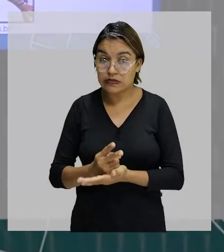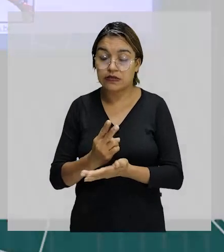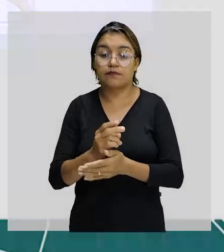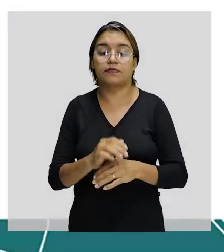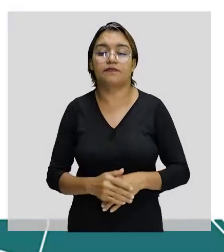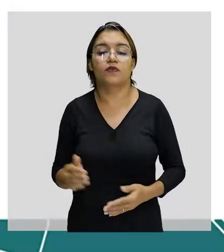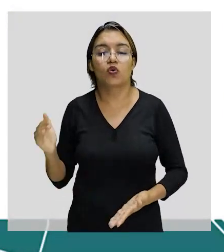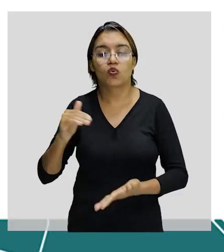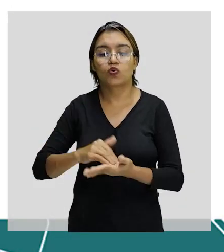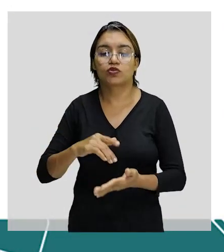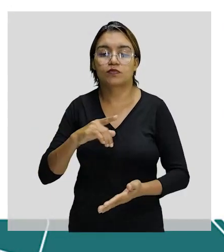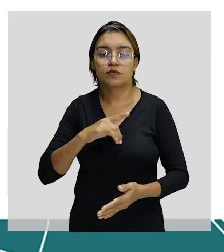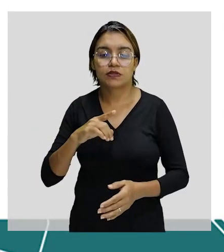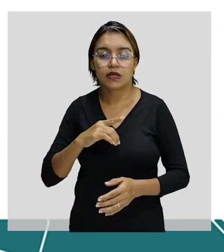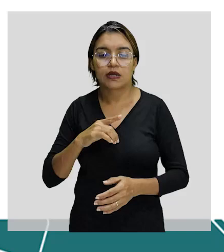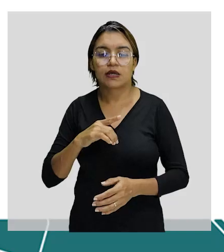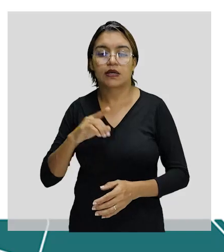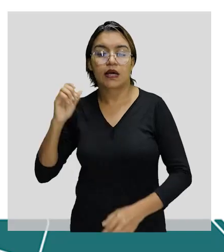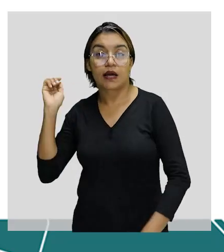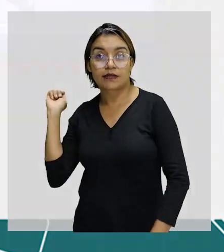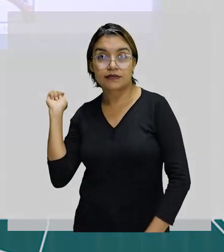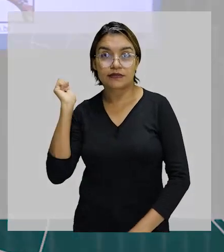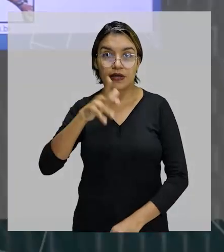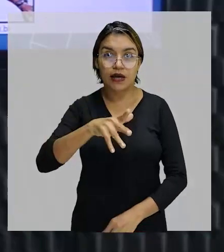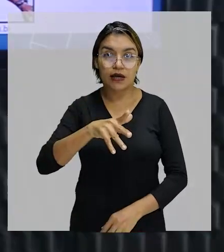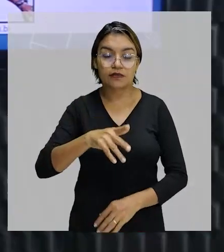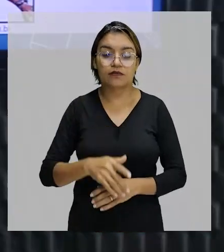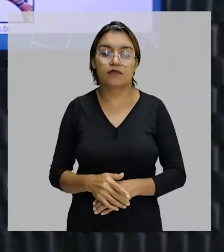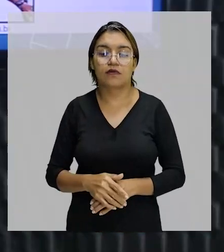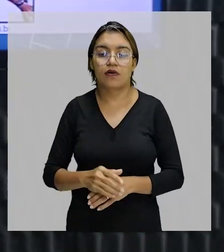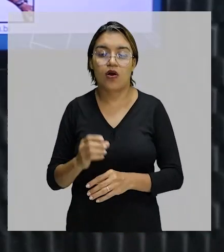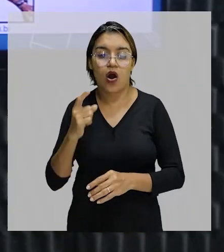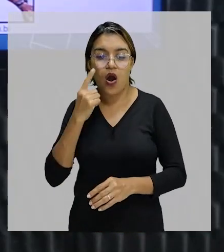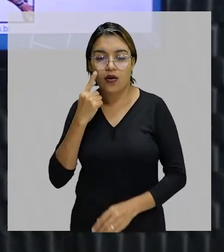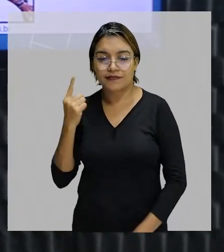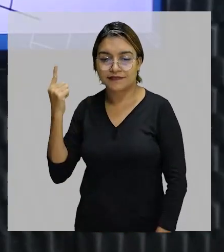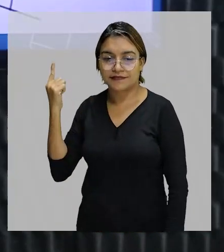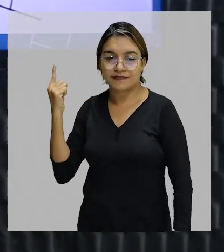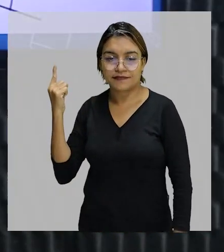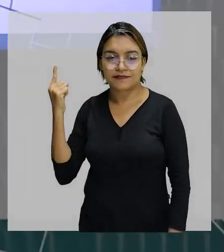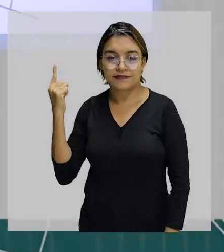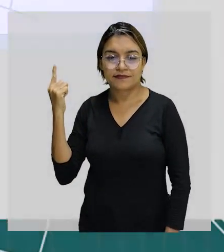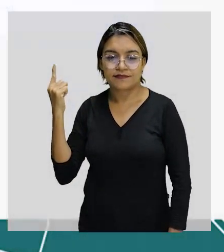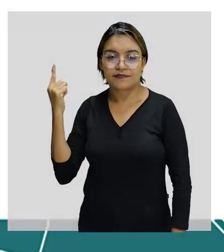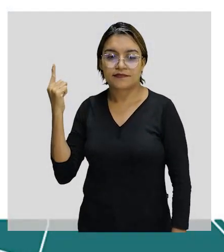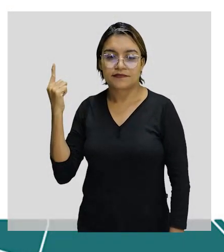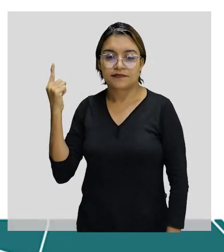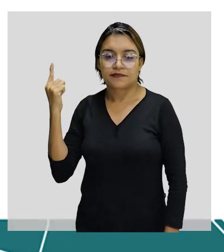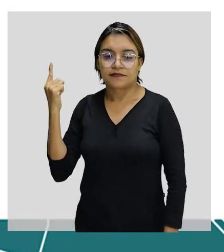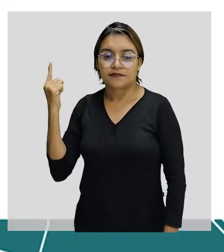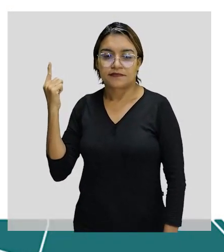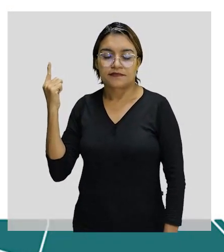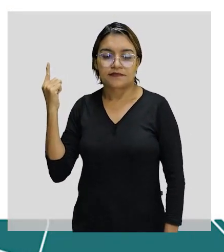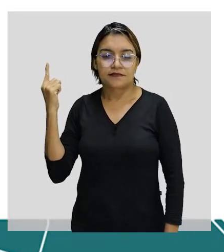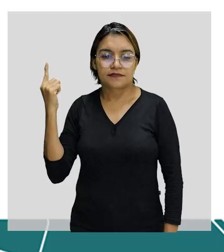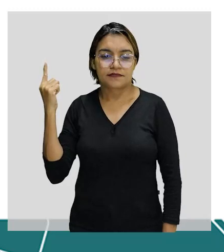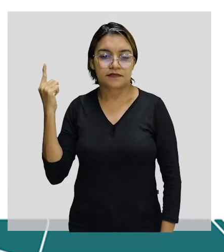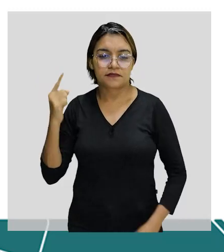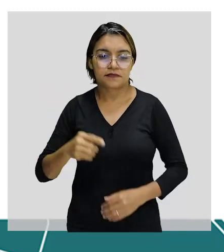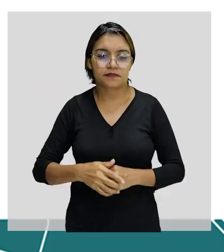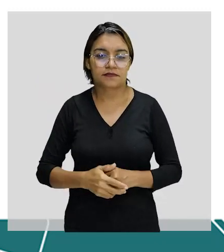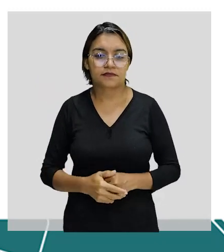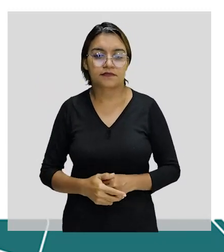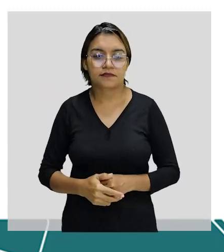por último, nós temos o lançamento de dardo, que é uma espécie de lança, tá? Aqui a atleta realizando a sua corrida frontal. A área de lançamento,